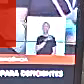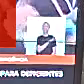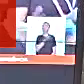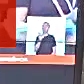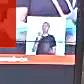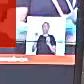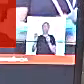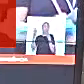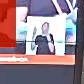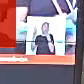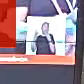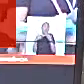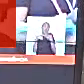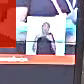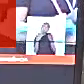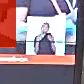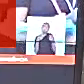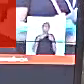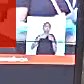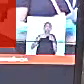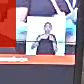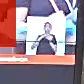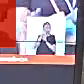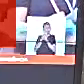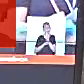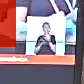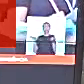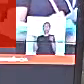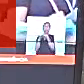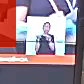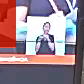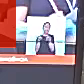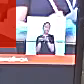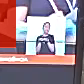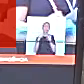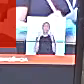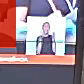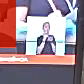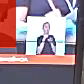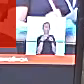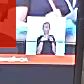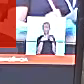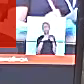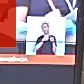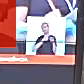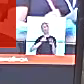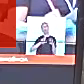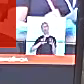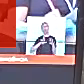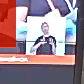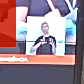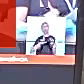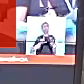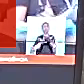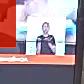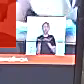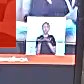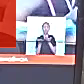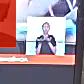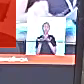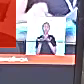mesmo direito. Não tem que ser para tratamento médico, não. Para finalizar, eu passo a palavra